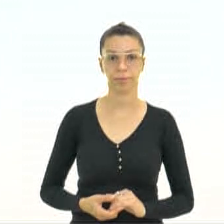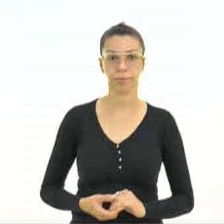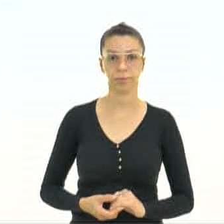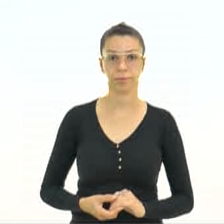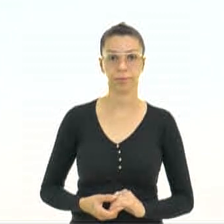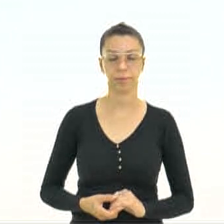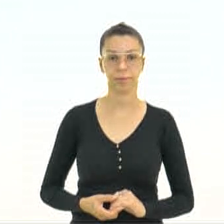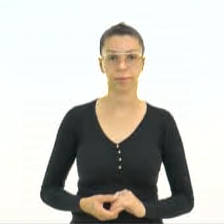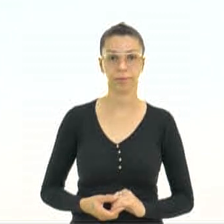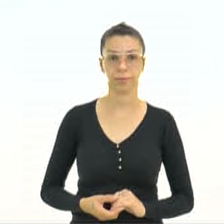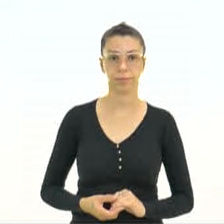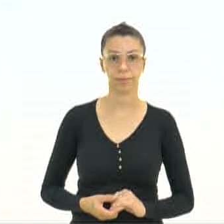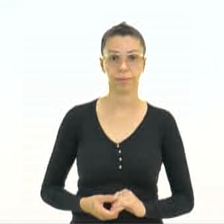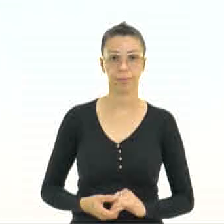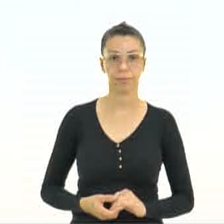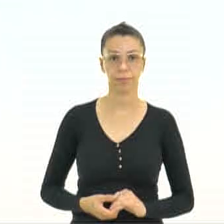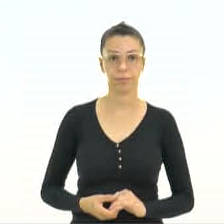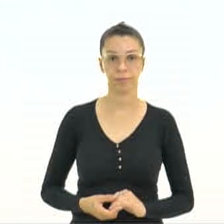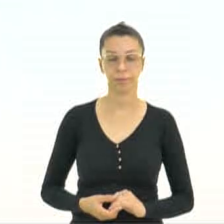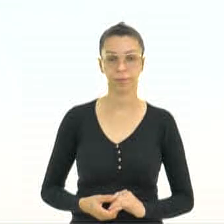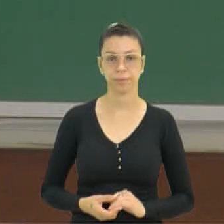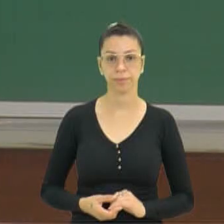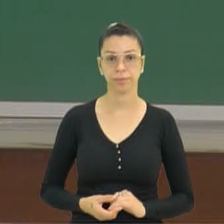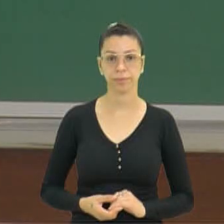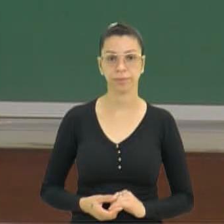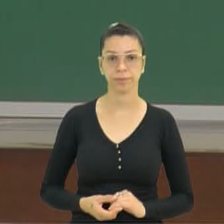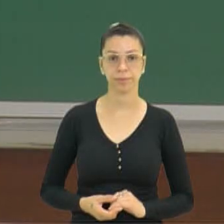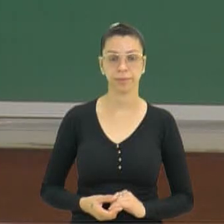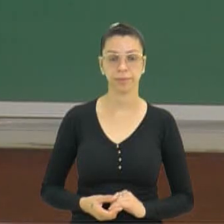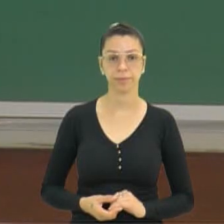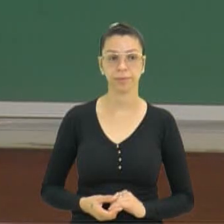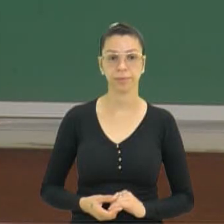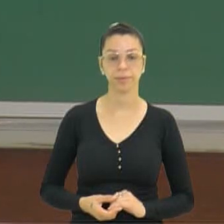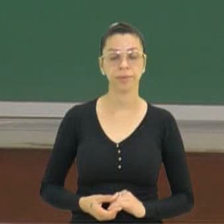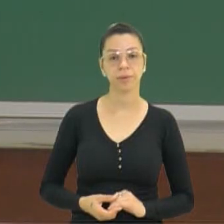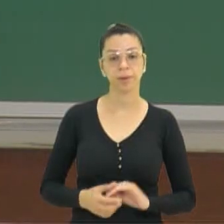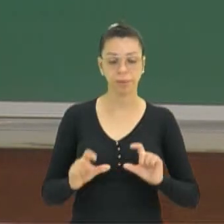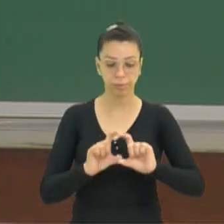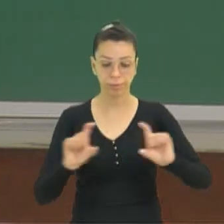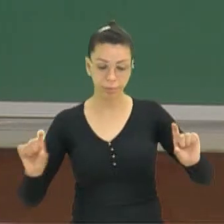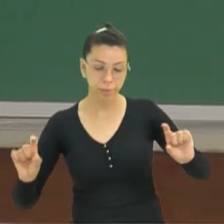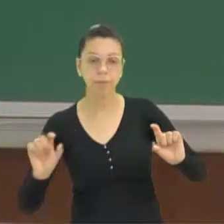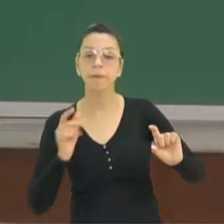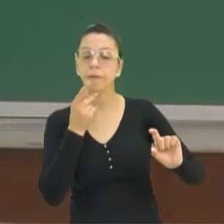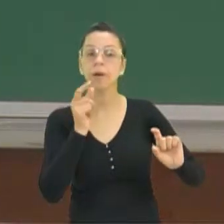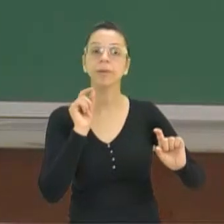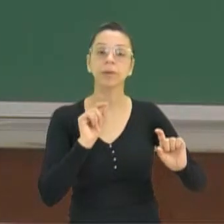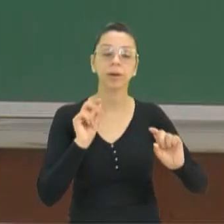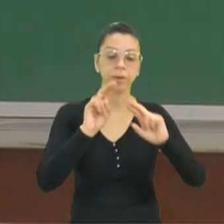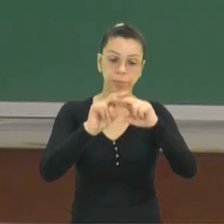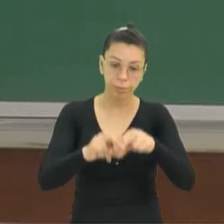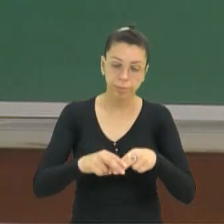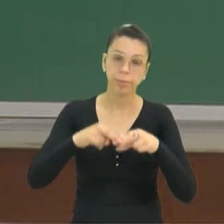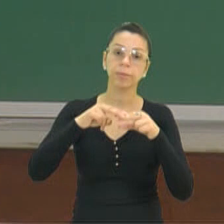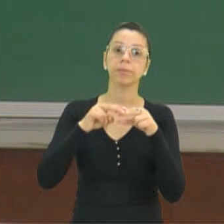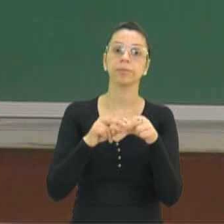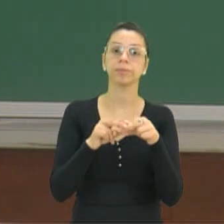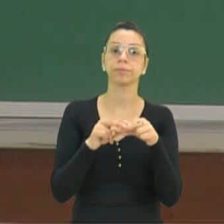her as alternatives to a woman's life. Essa última parte fala o seguinte, que por isso, pelo